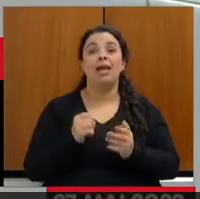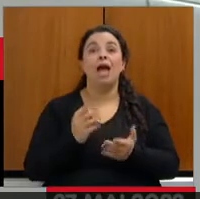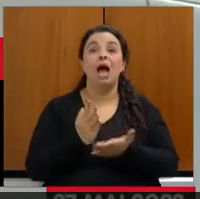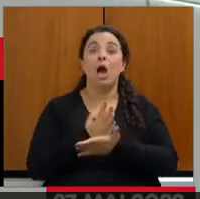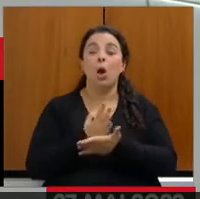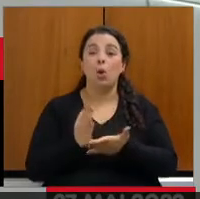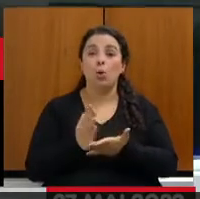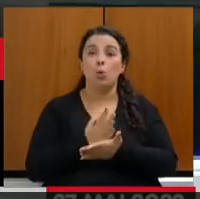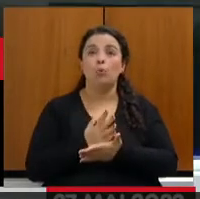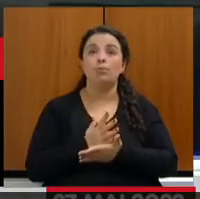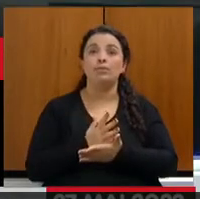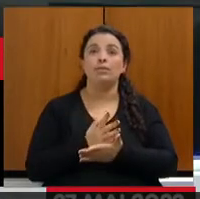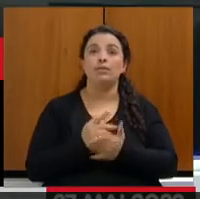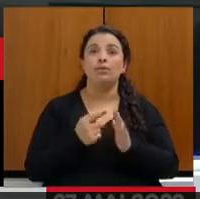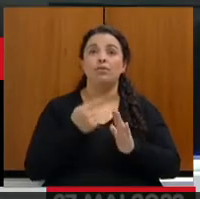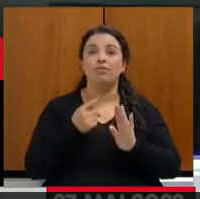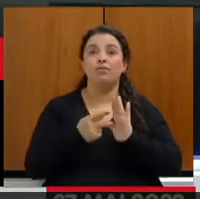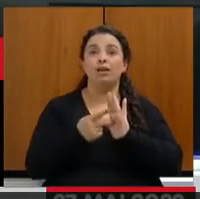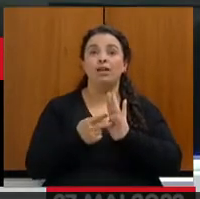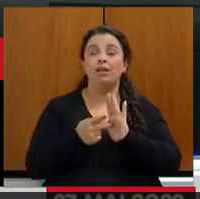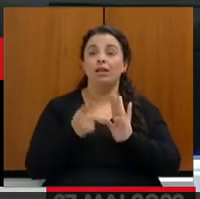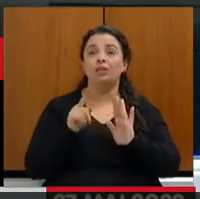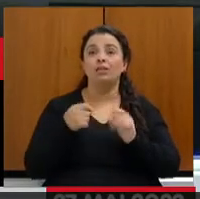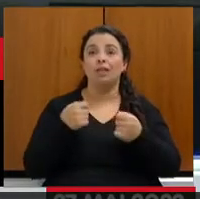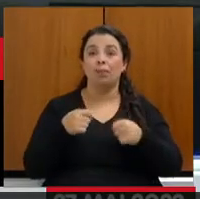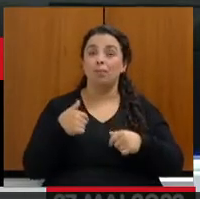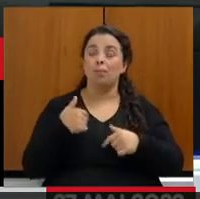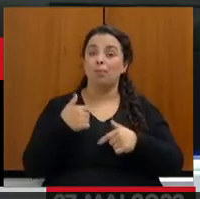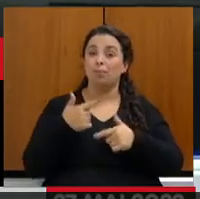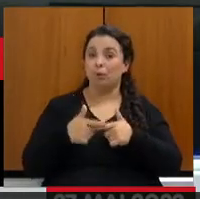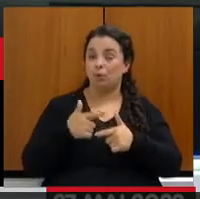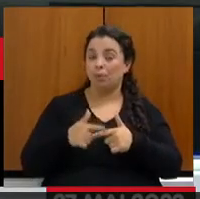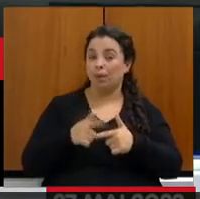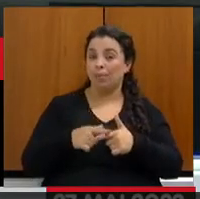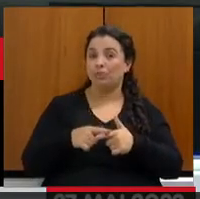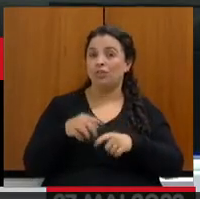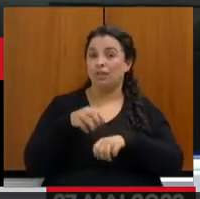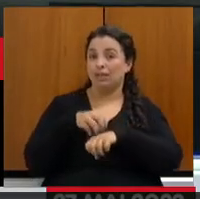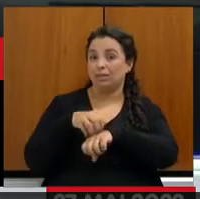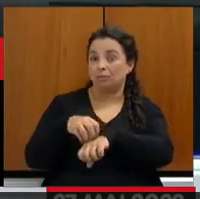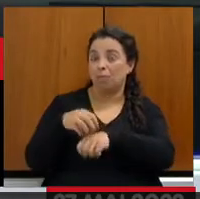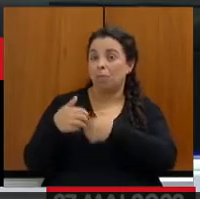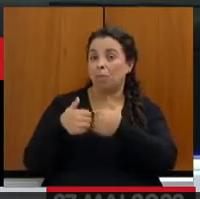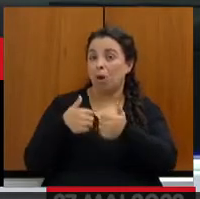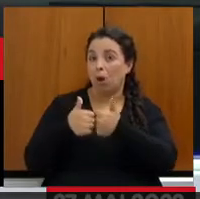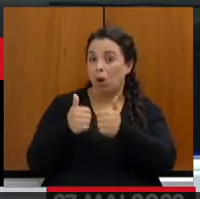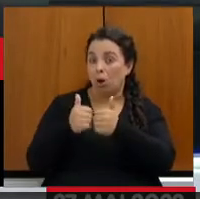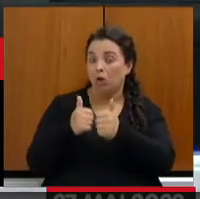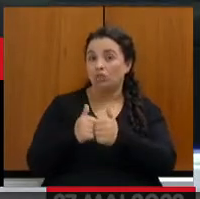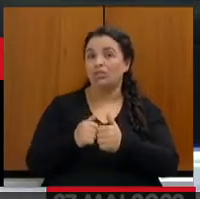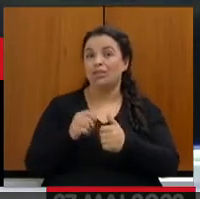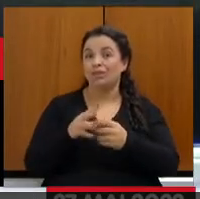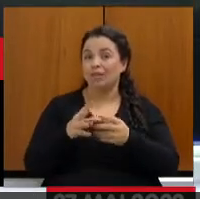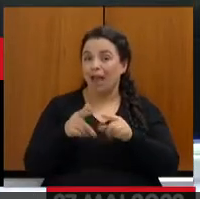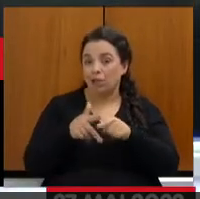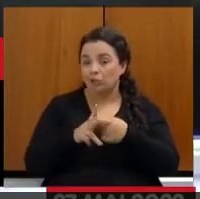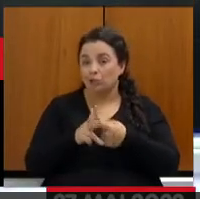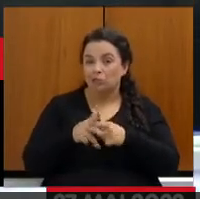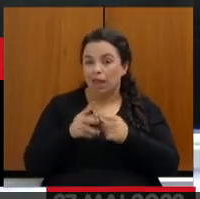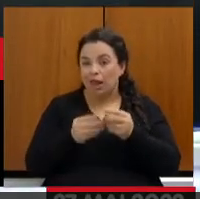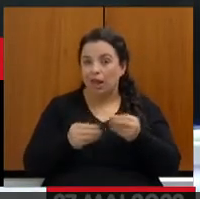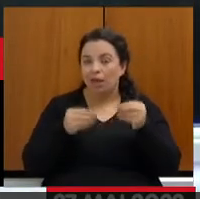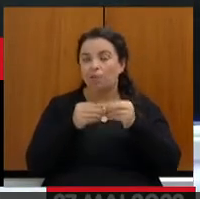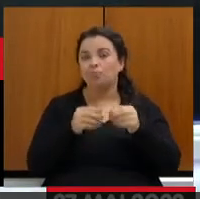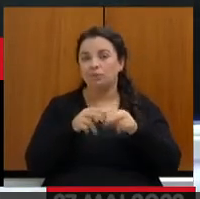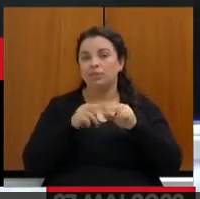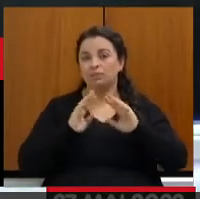são no sinalizando aqui situações-problema com transporte então algumas a gente está remanejando aqui pra em função